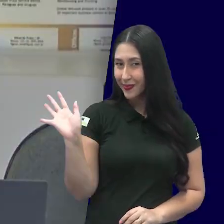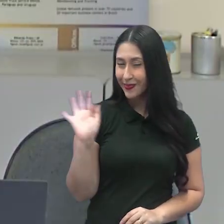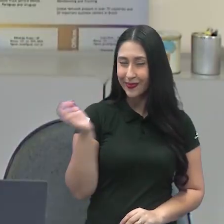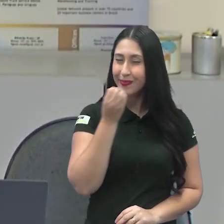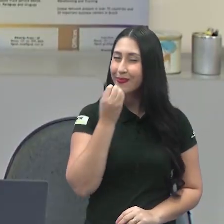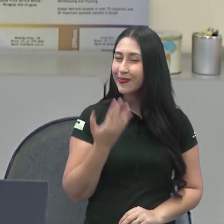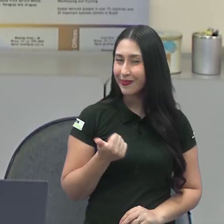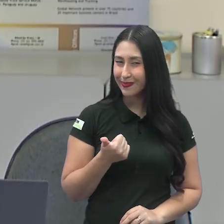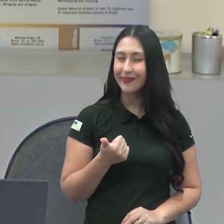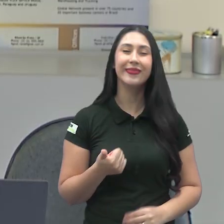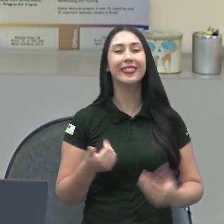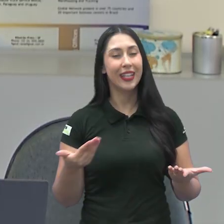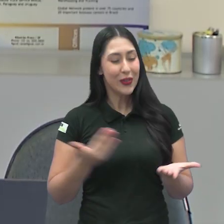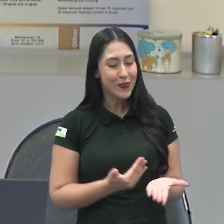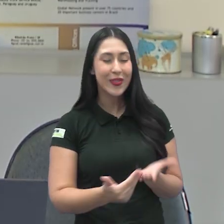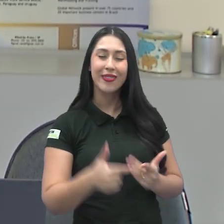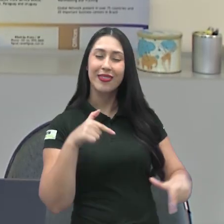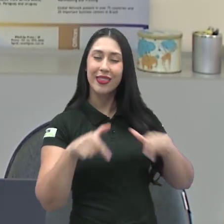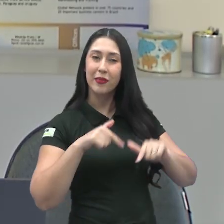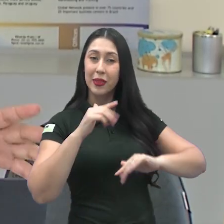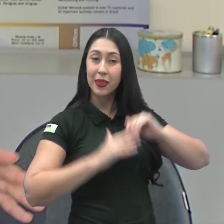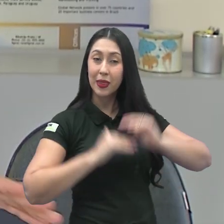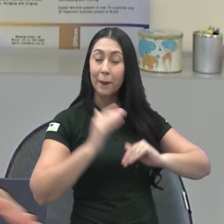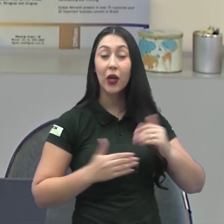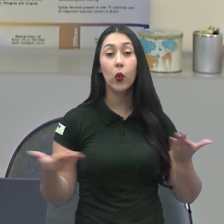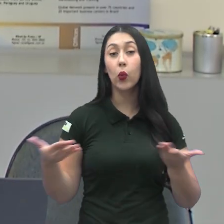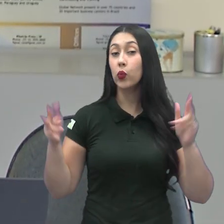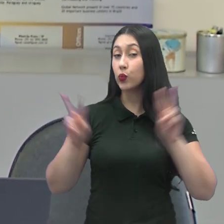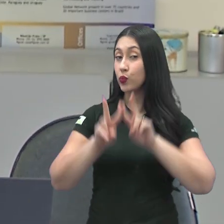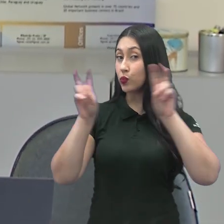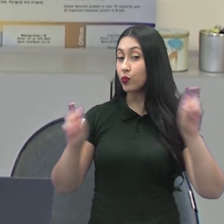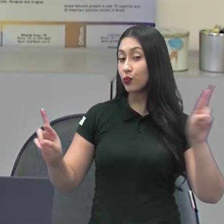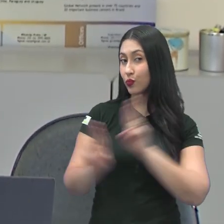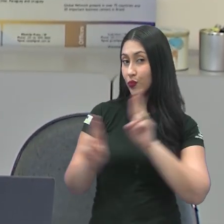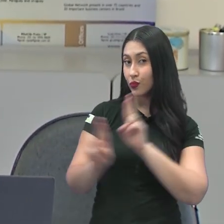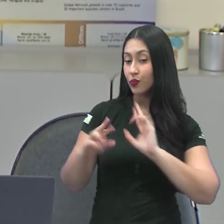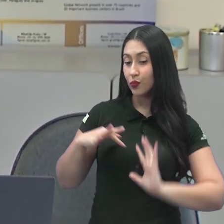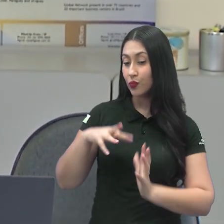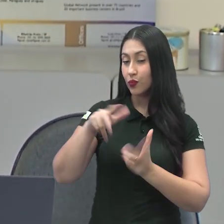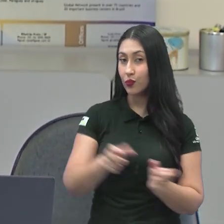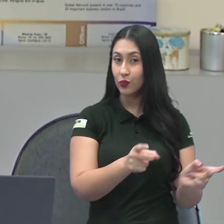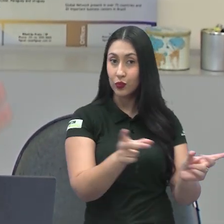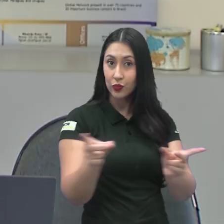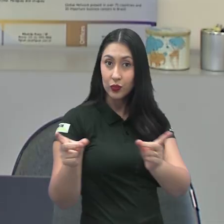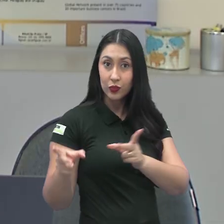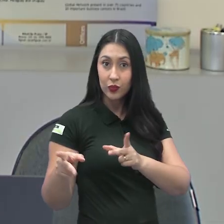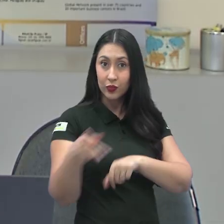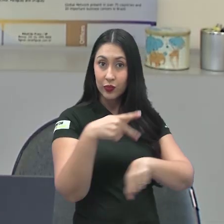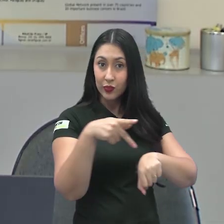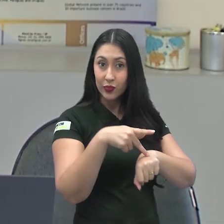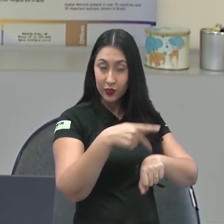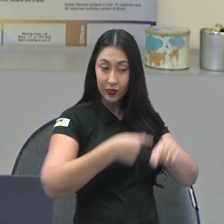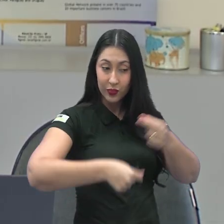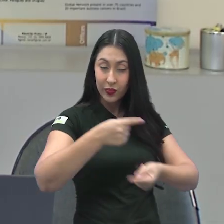Oi pessoal, tudo bem? Mais um Mercado na Prática começando e hoje o programa falando de relações internacionais, comércio exterior. Eu vim saber